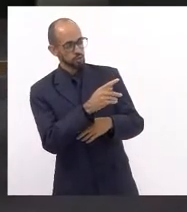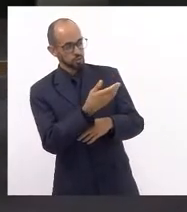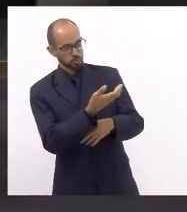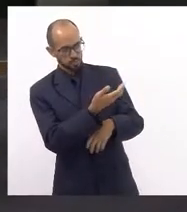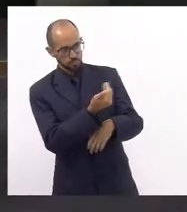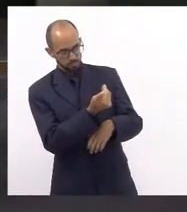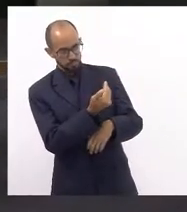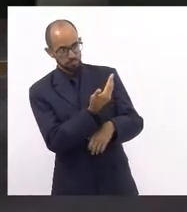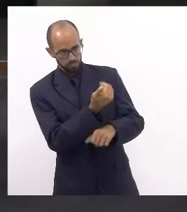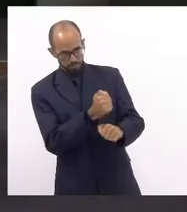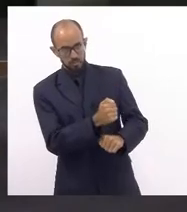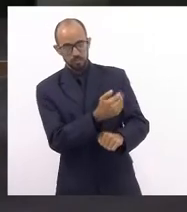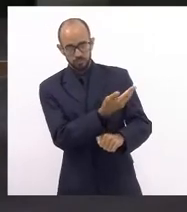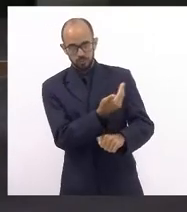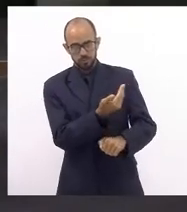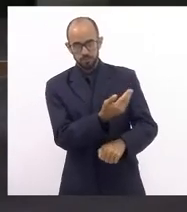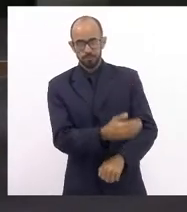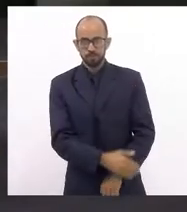Elizabeth?